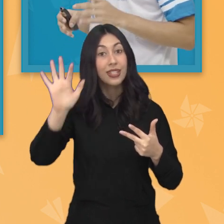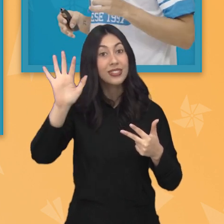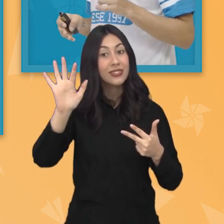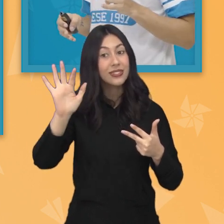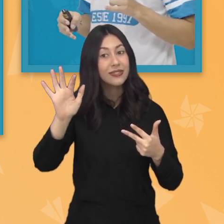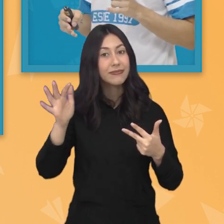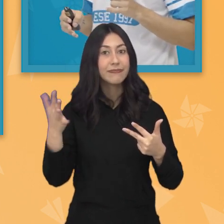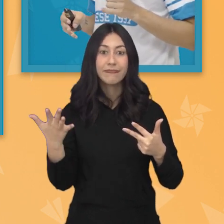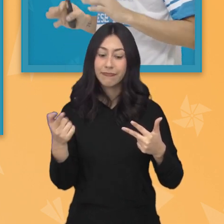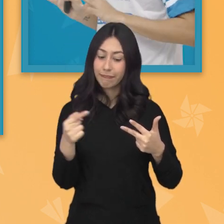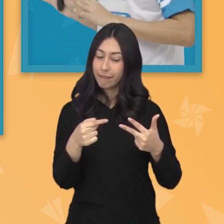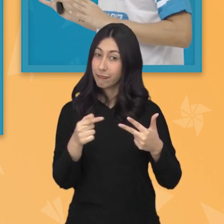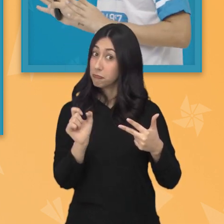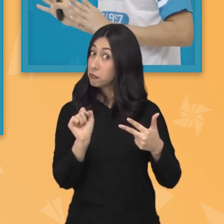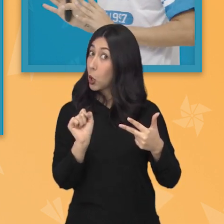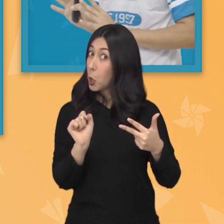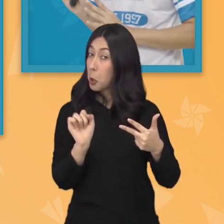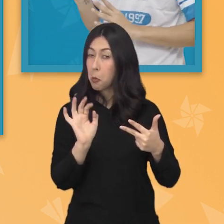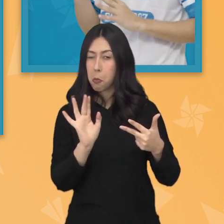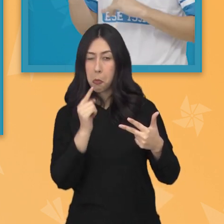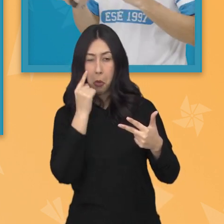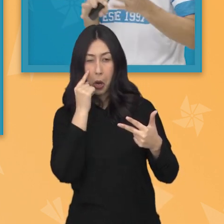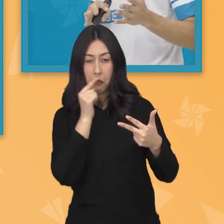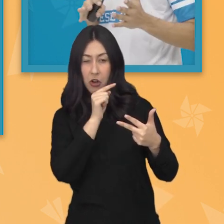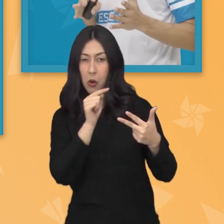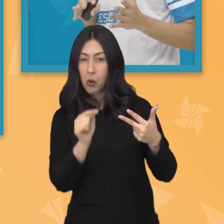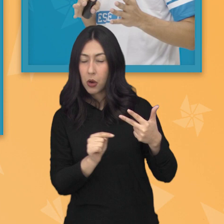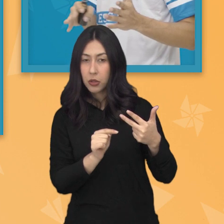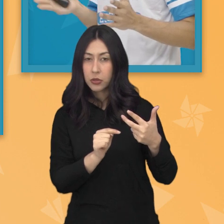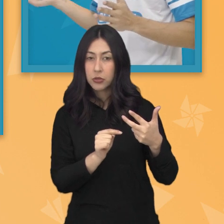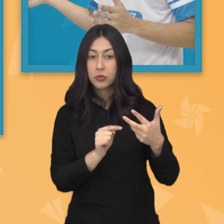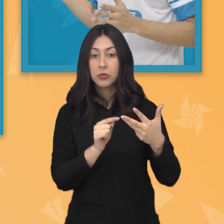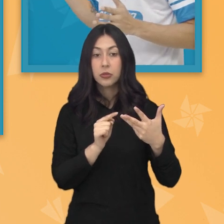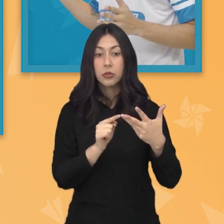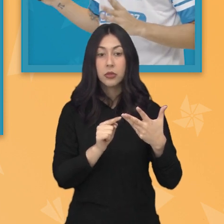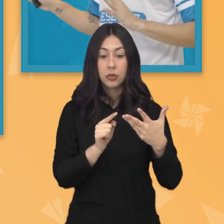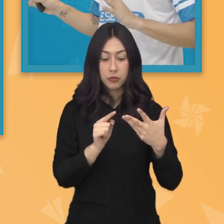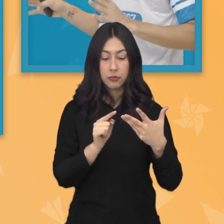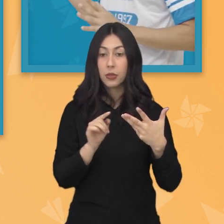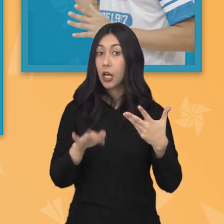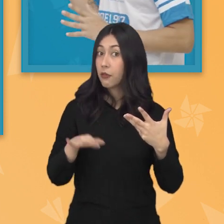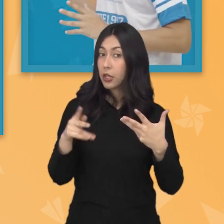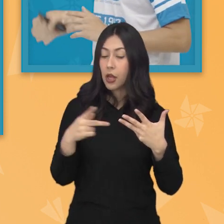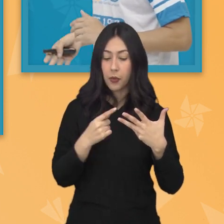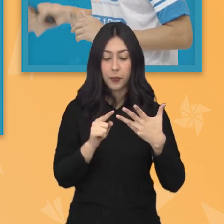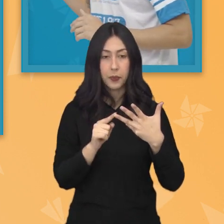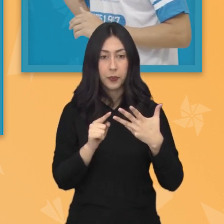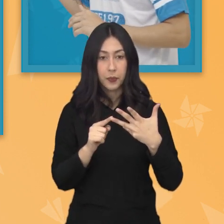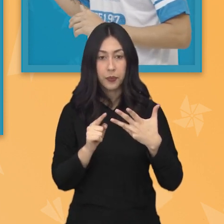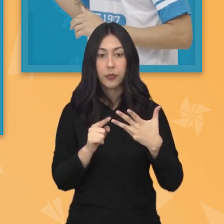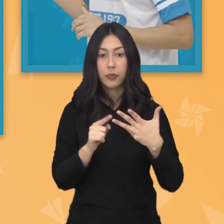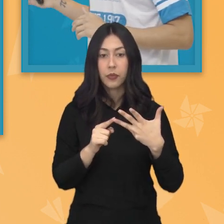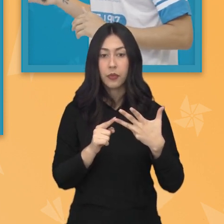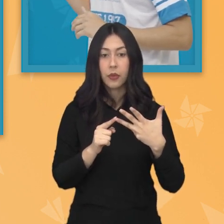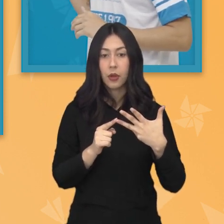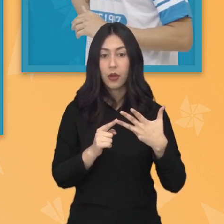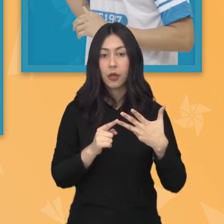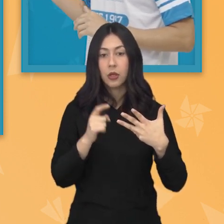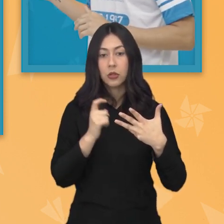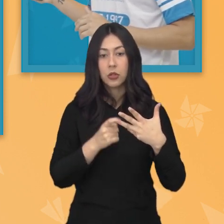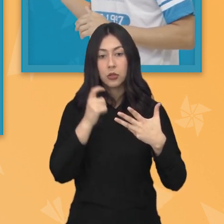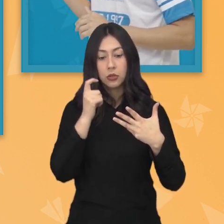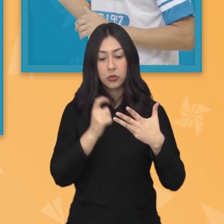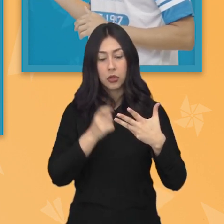gasoso. Pode ser essa. Vamos ver se tem alguma outra alternativa que pode ter algum erro também nas alternativas. Então vamos lá. Na alternativa